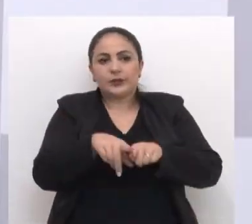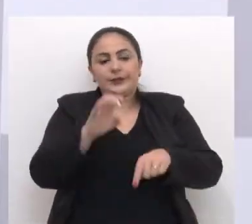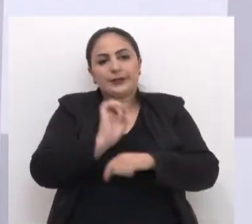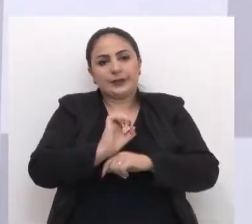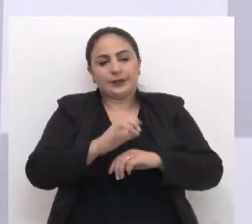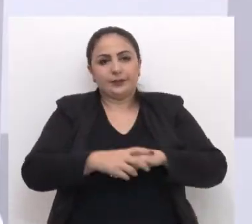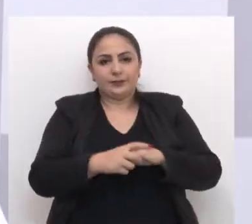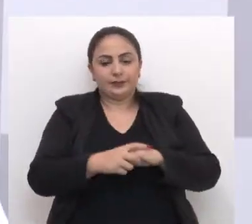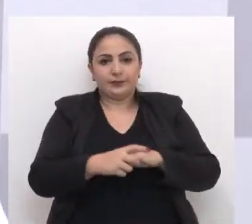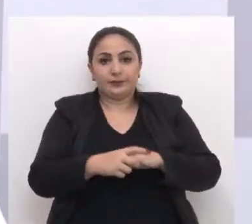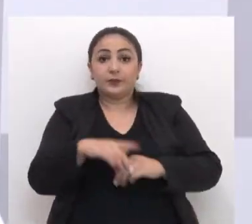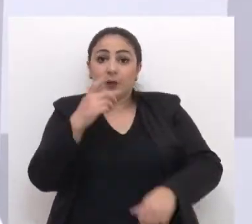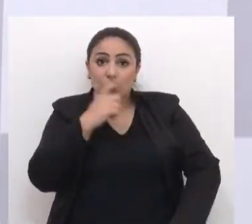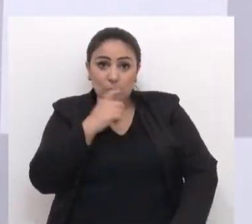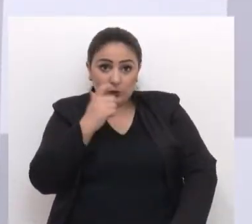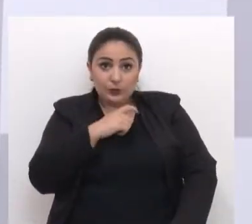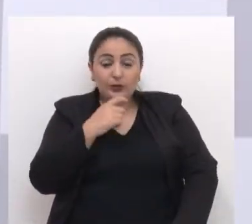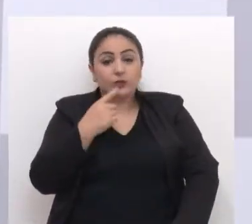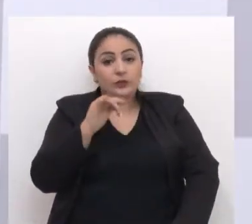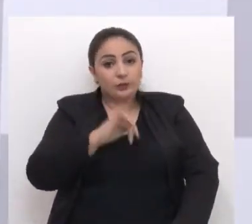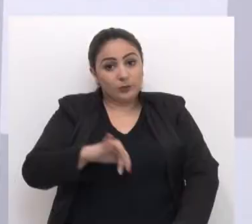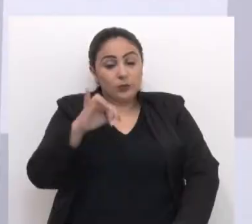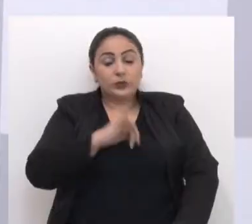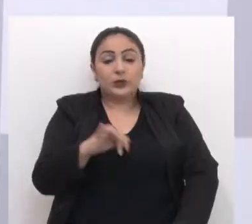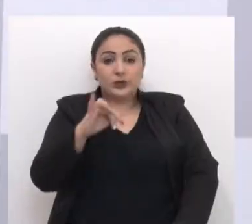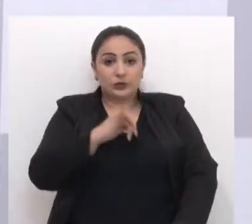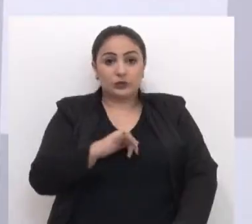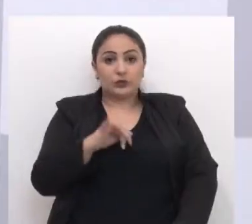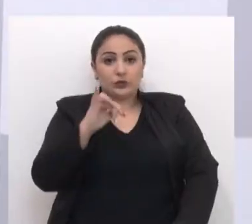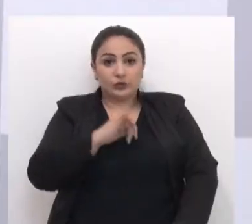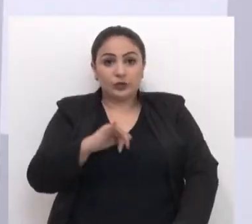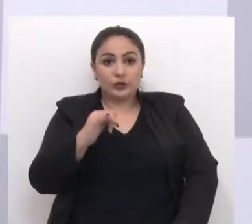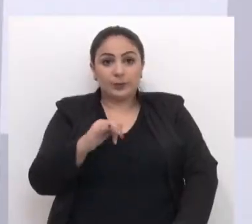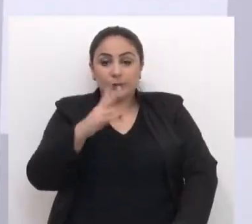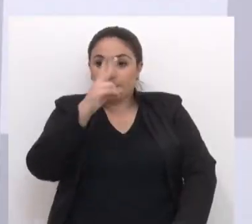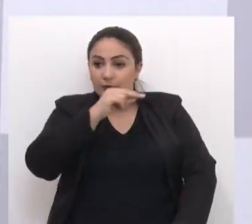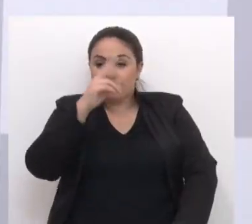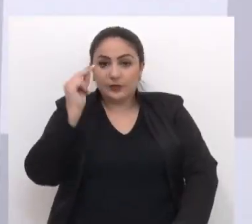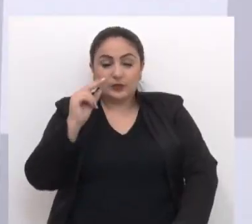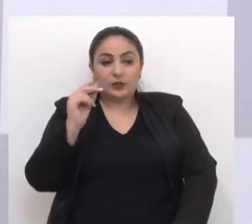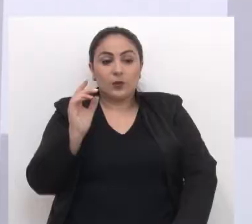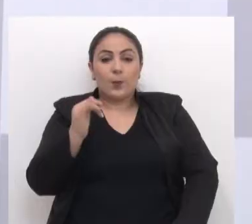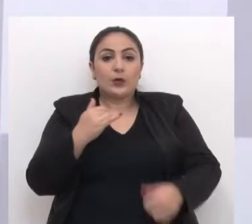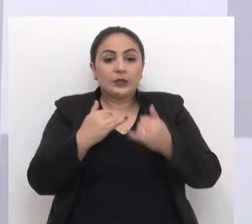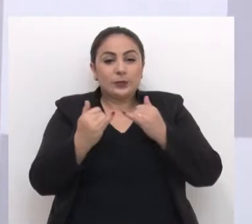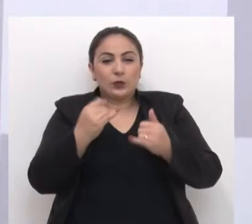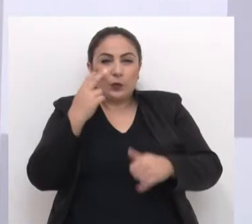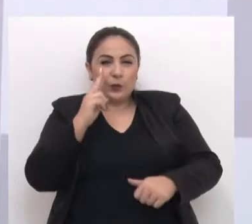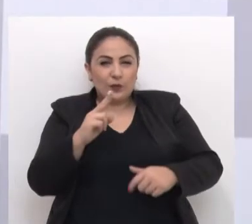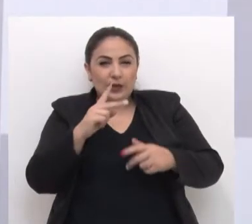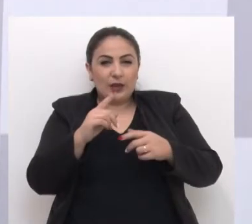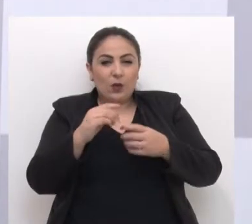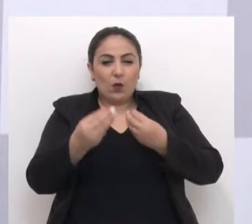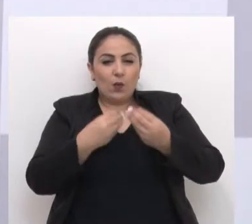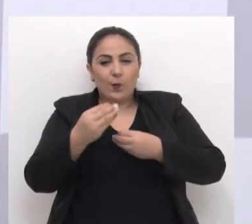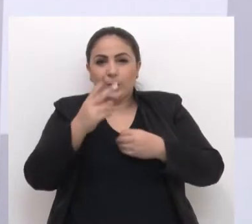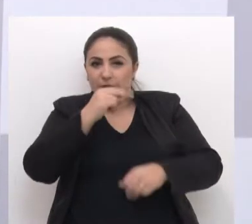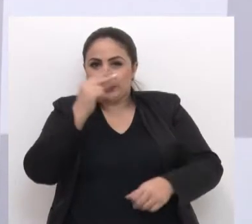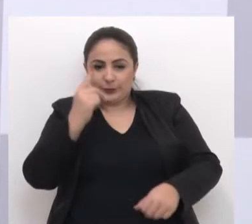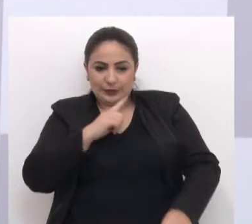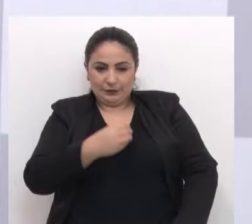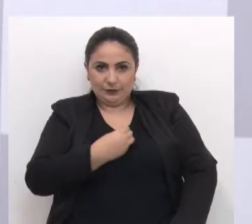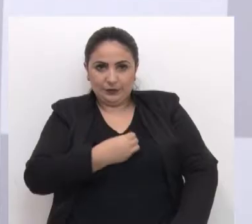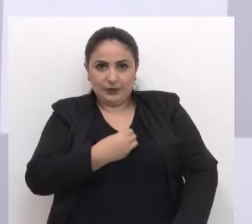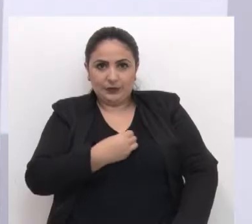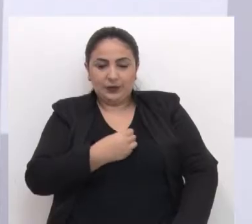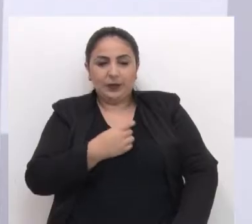estado, né? Acho isso essencial, né, para os prefeitos. Basta a gente ver a situação dos municípios como estão,